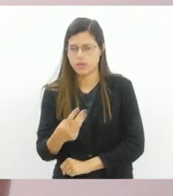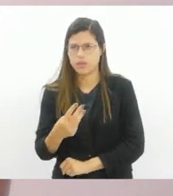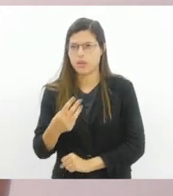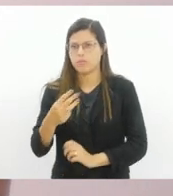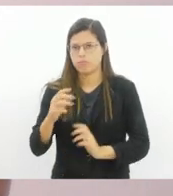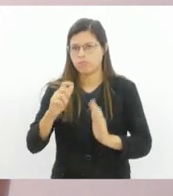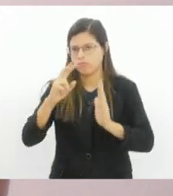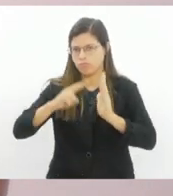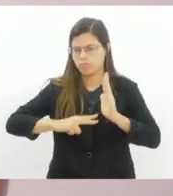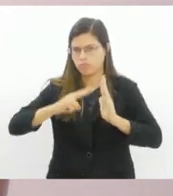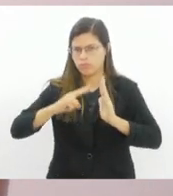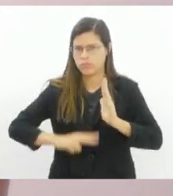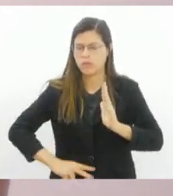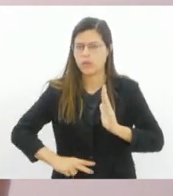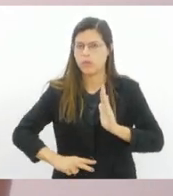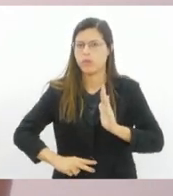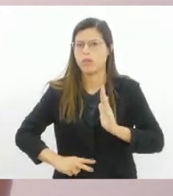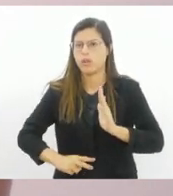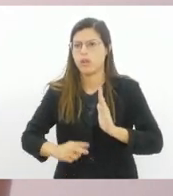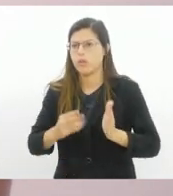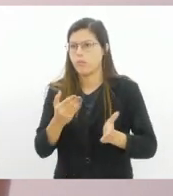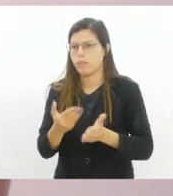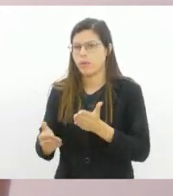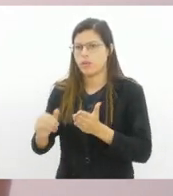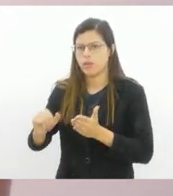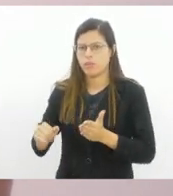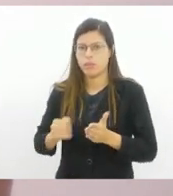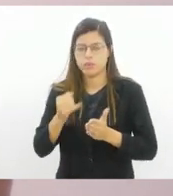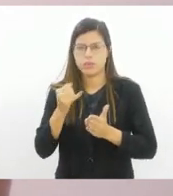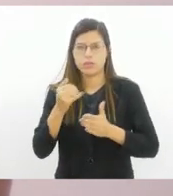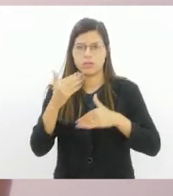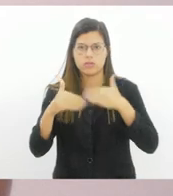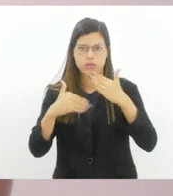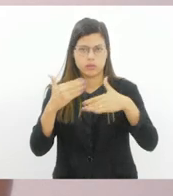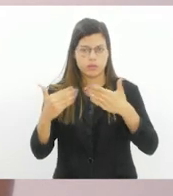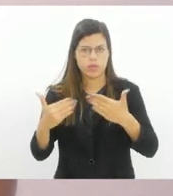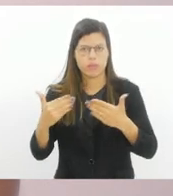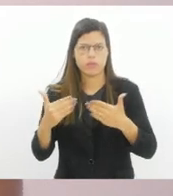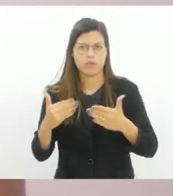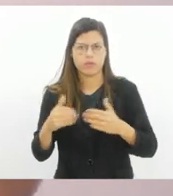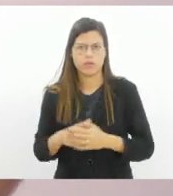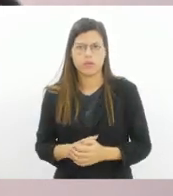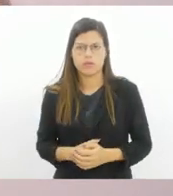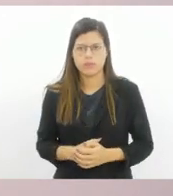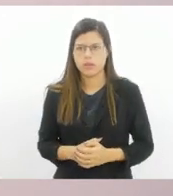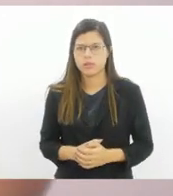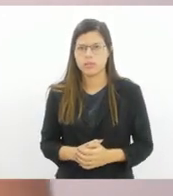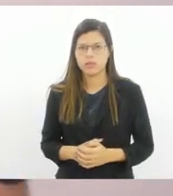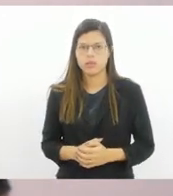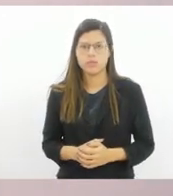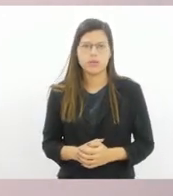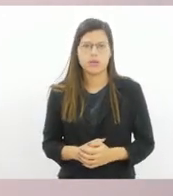a oportunidade de compartilhar o que tem sido desenvolvido ao longo desse percurso.